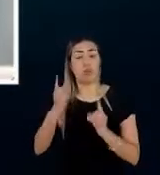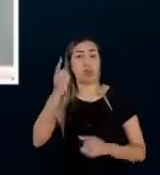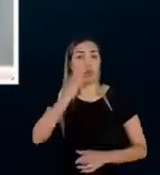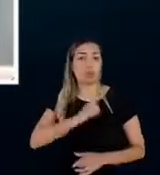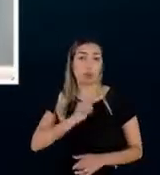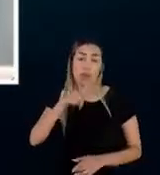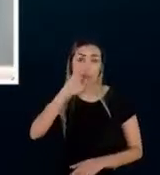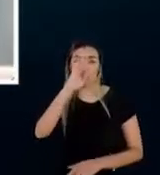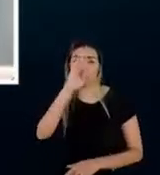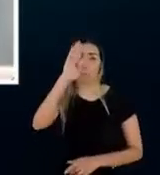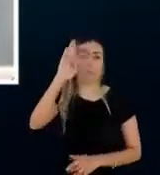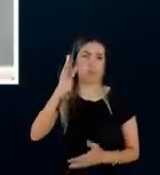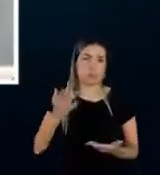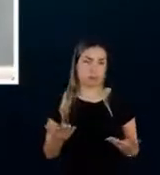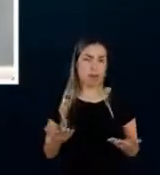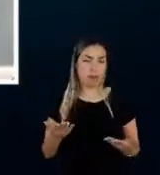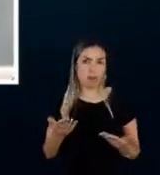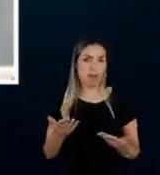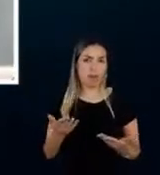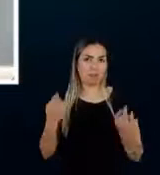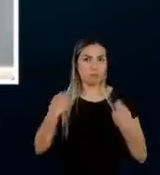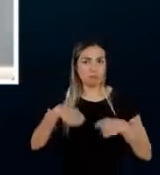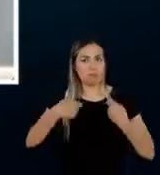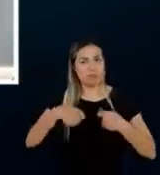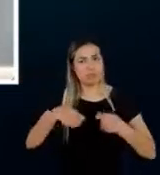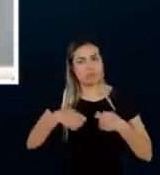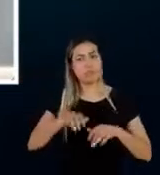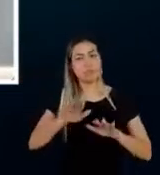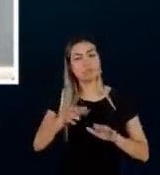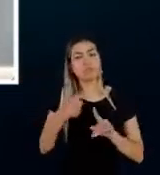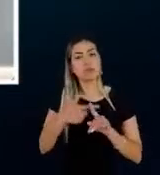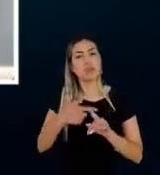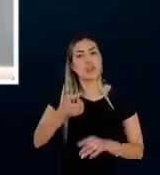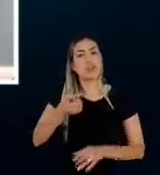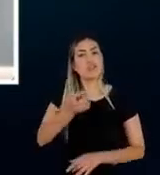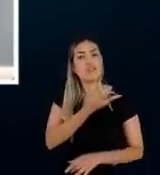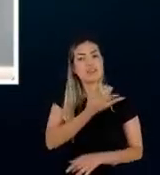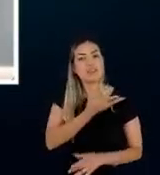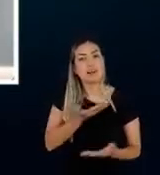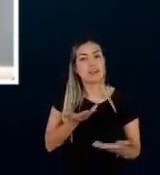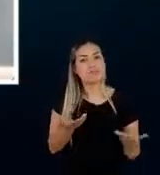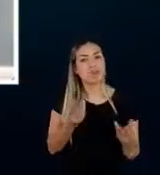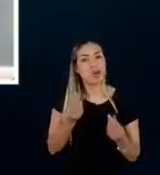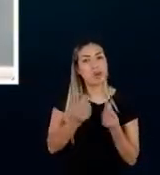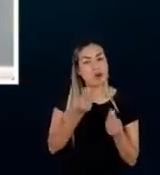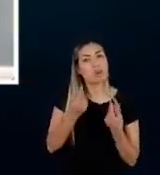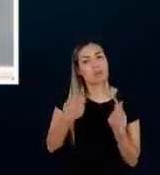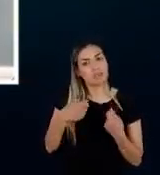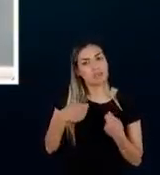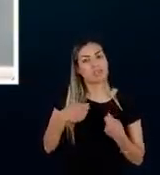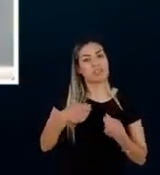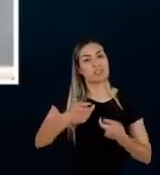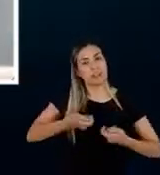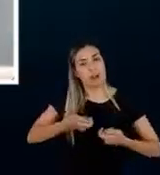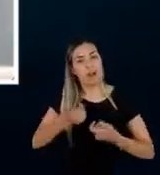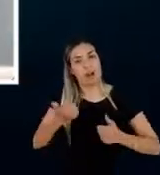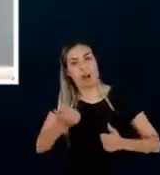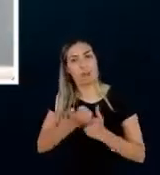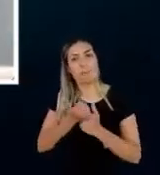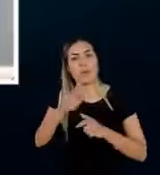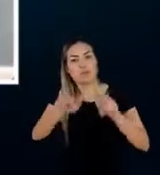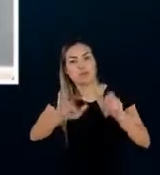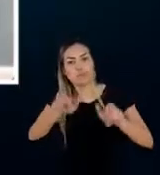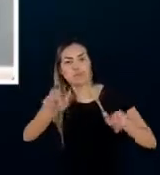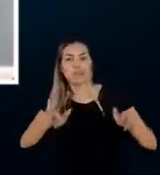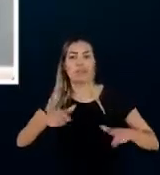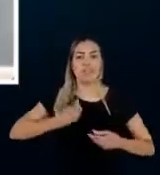central dos programas, porque inovação, a gente inova justamente para melhorar, né, a qualidade de vida da